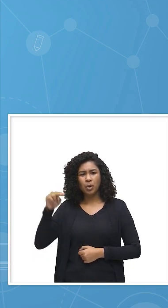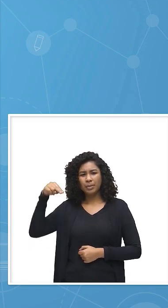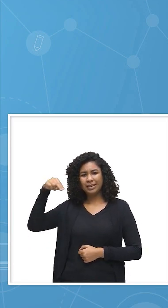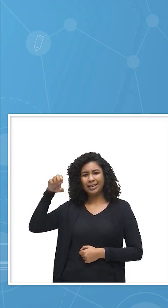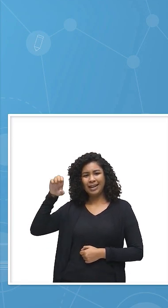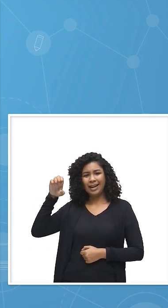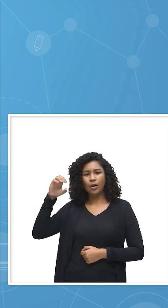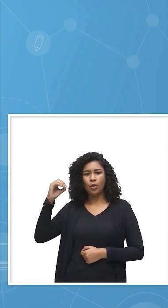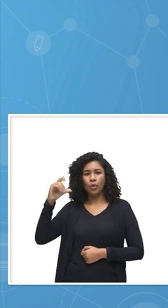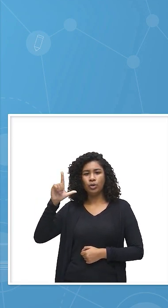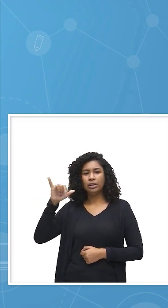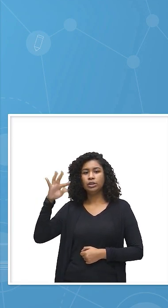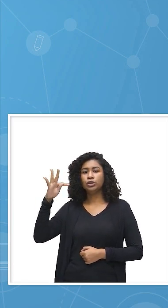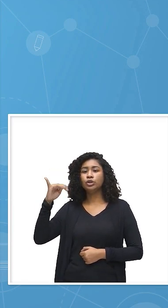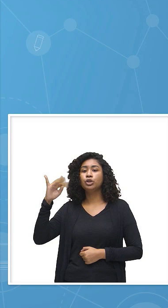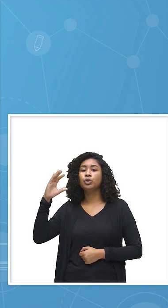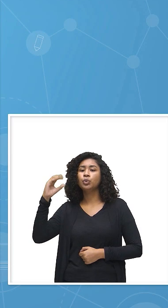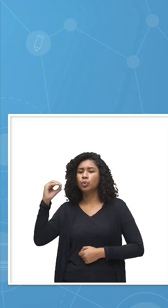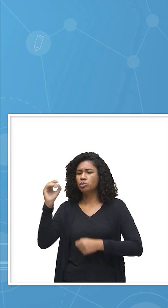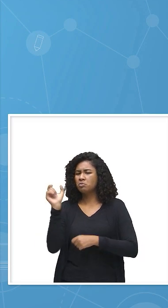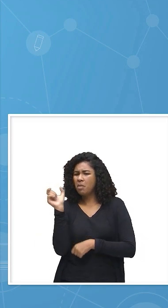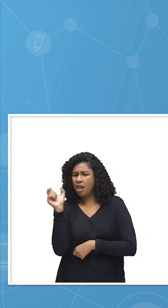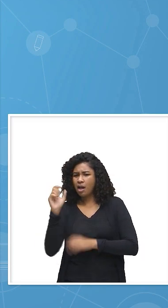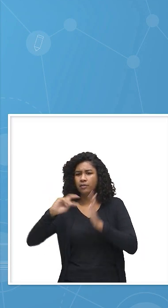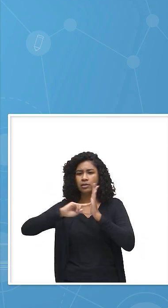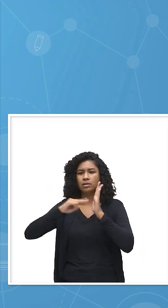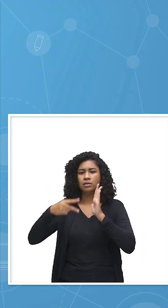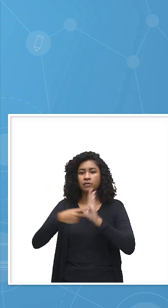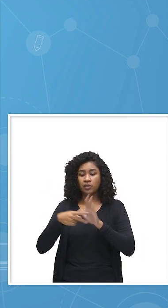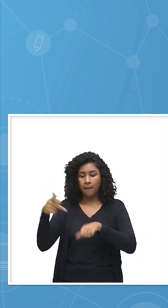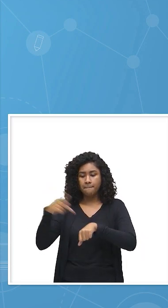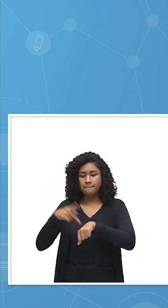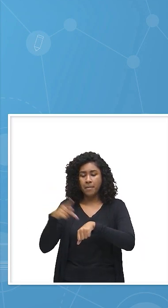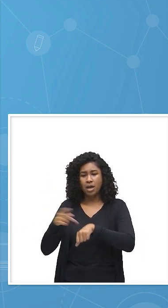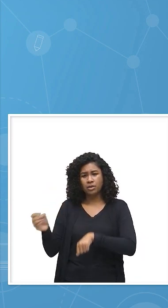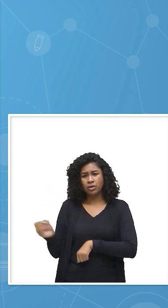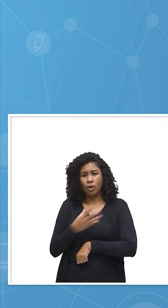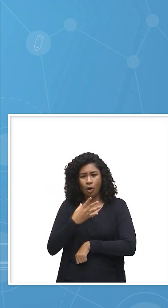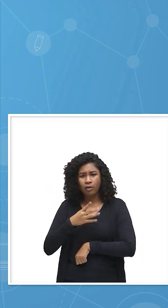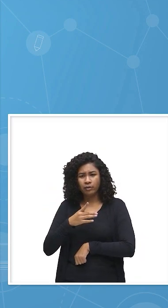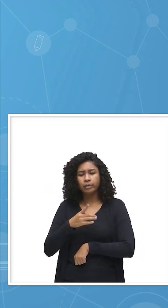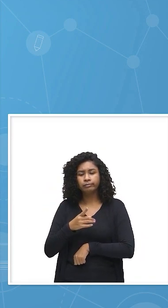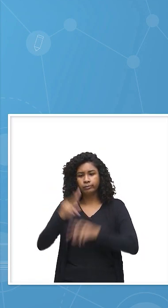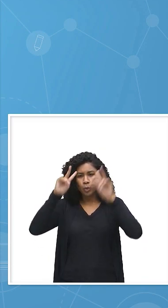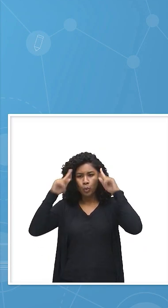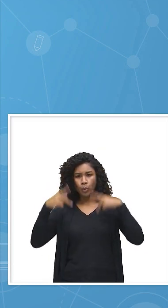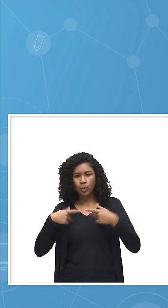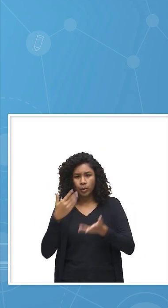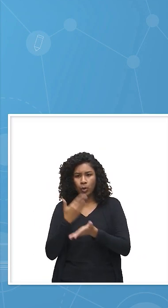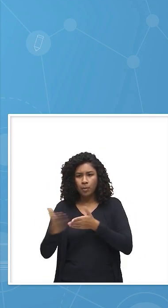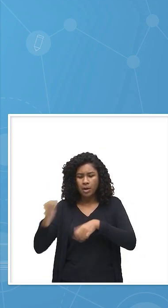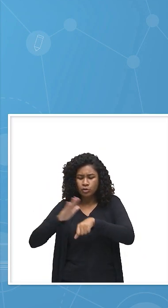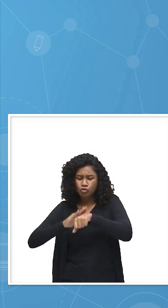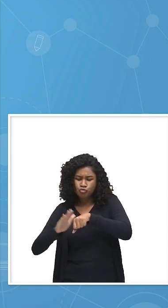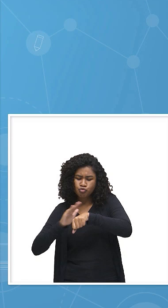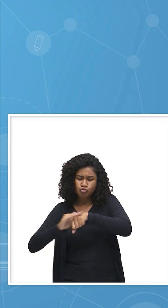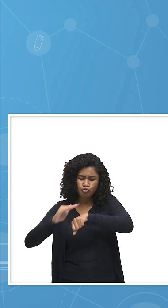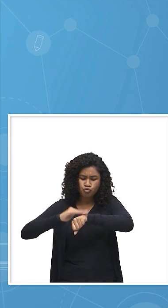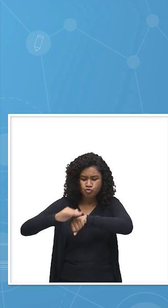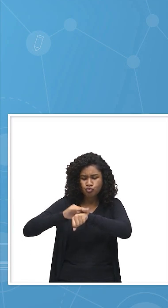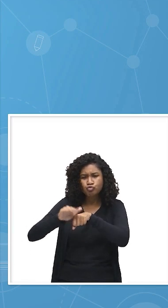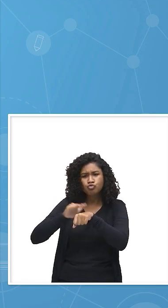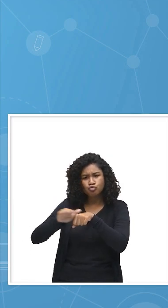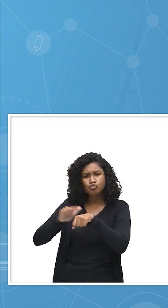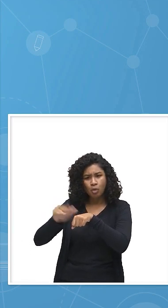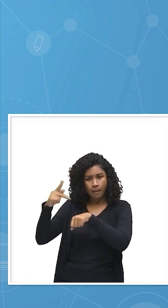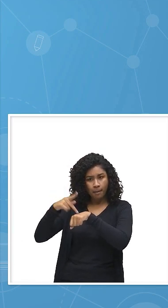pedra nova. Os humanos vão passar a polir as pedras, a fazer instrumentos mais